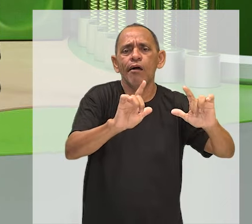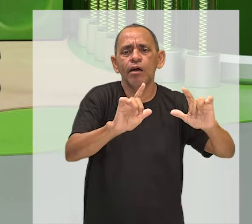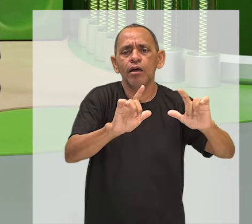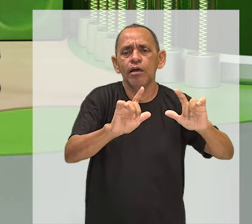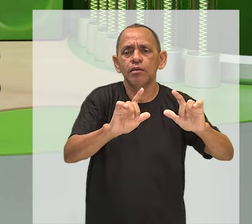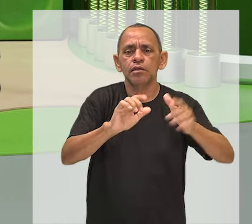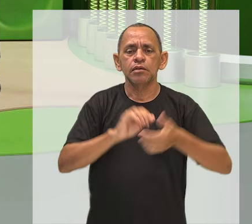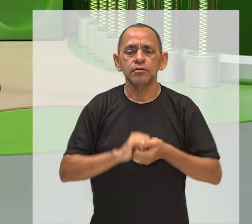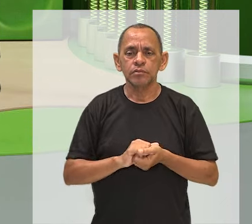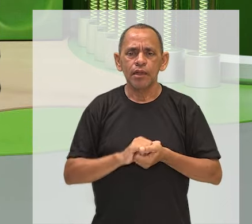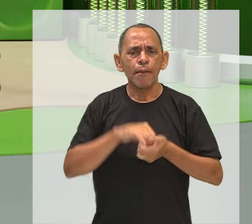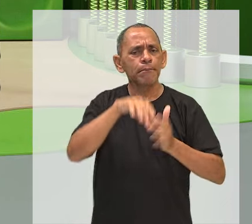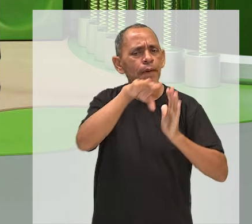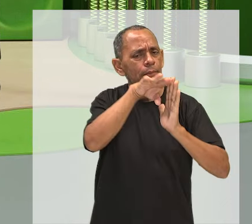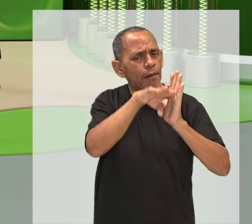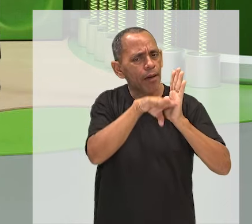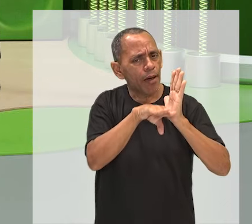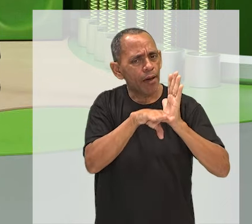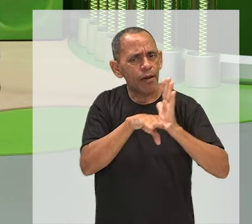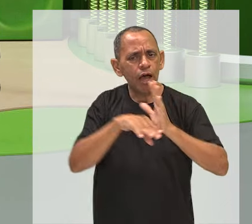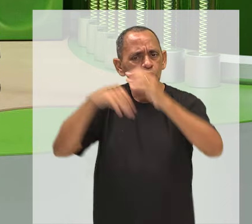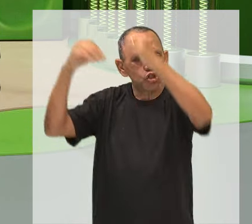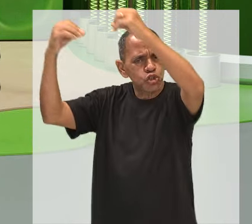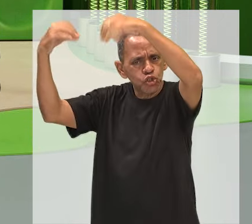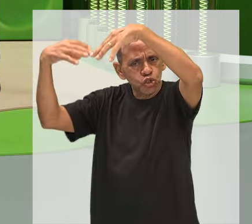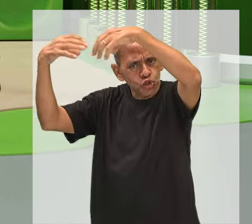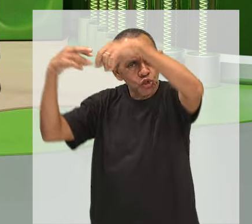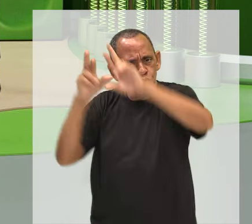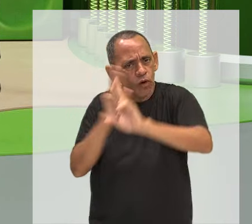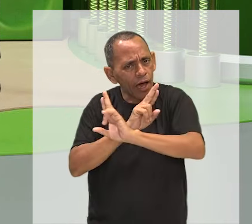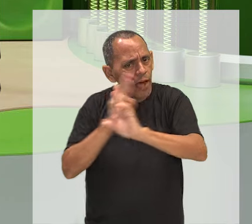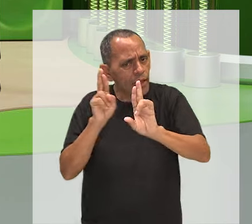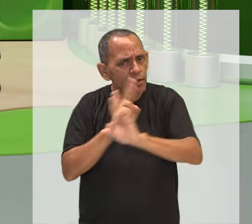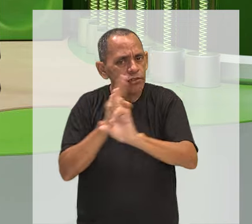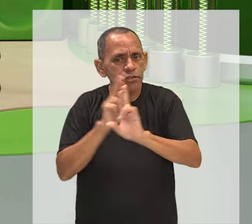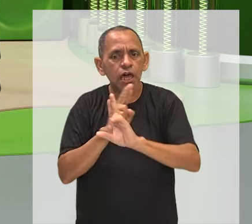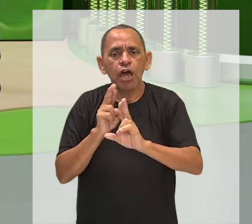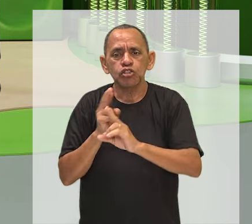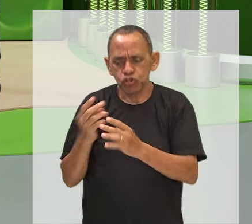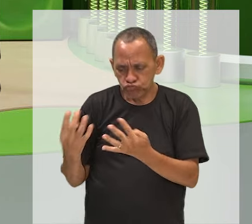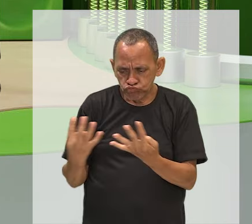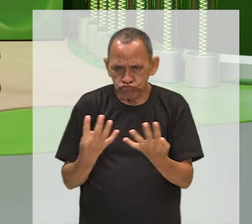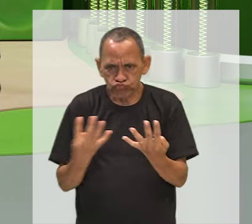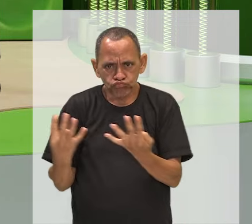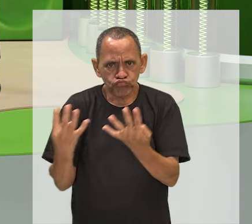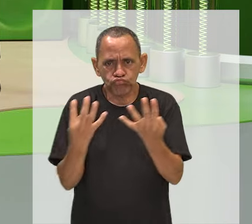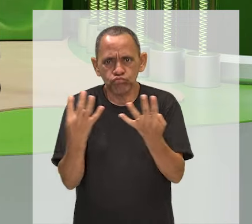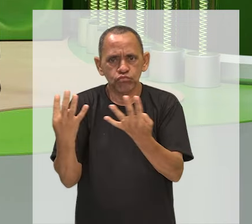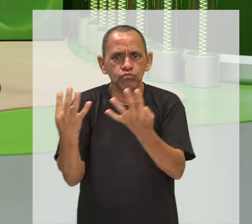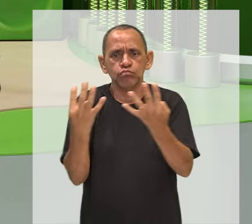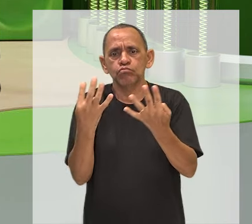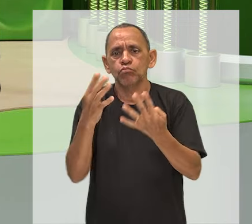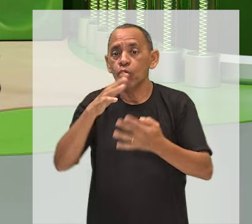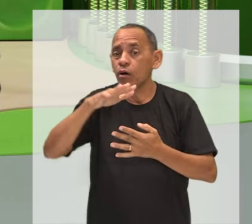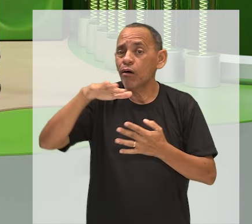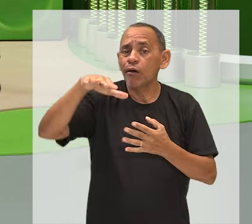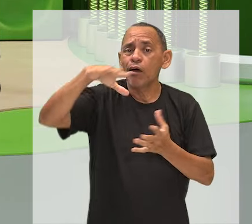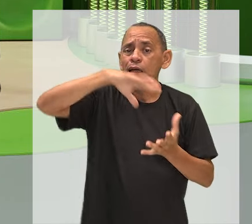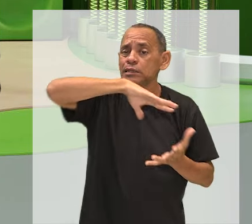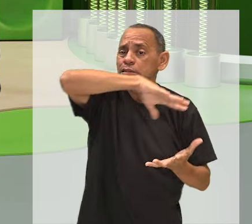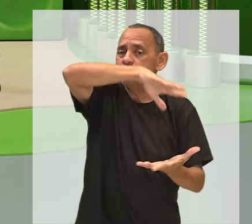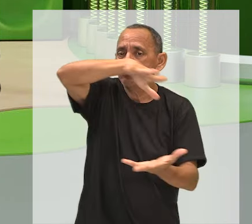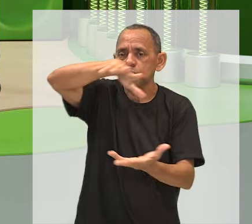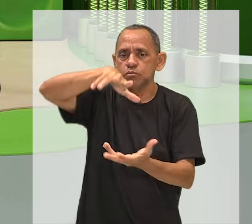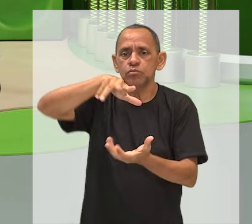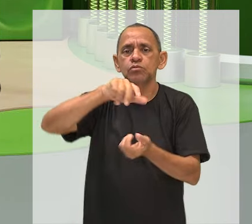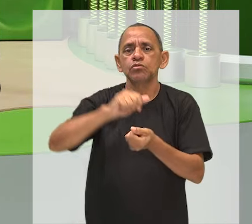está relacionado ali intimamente com a quantidade de vapor que existe aí na nossa atmosfera. Então, no Brasil, a